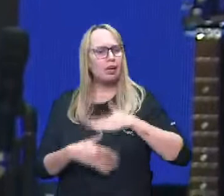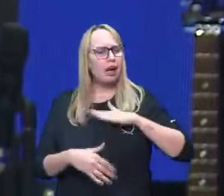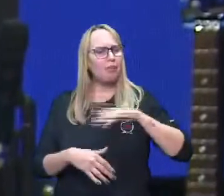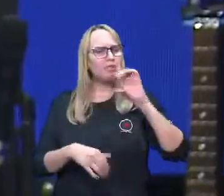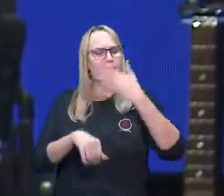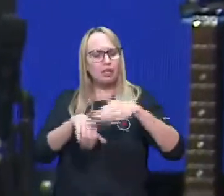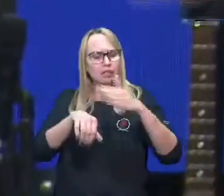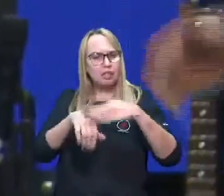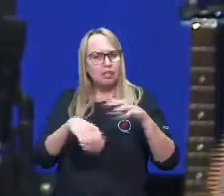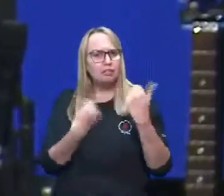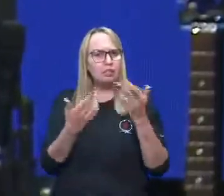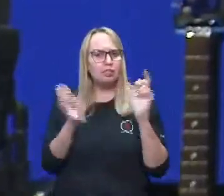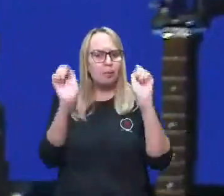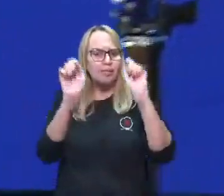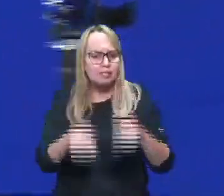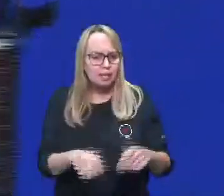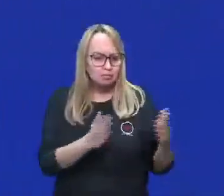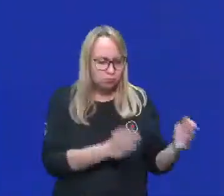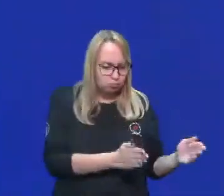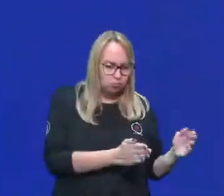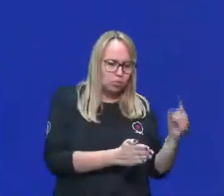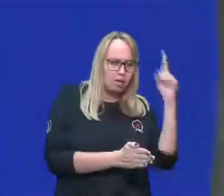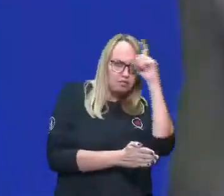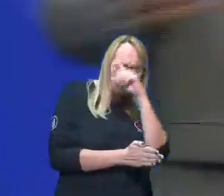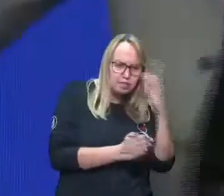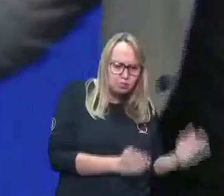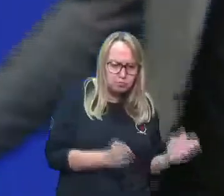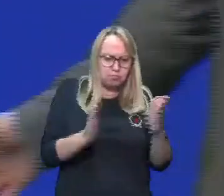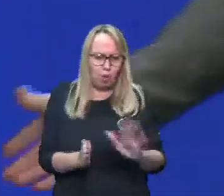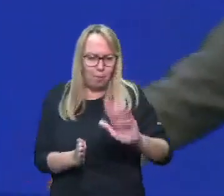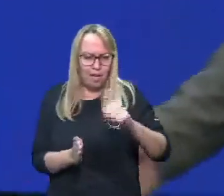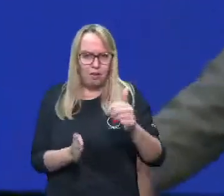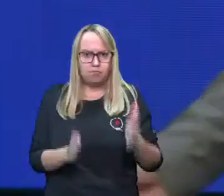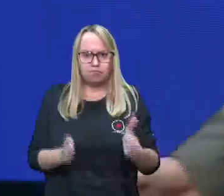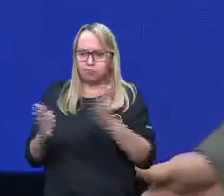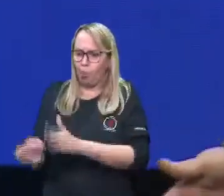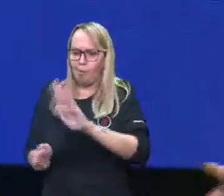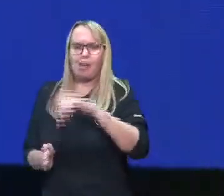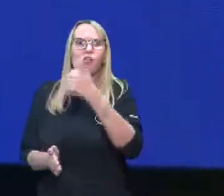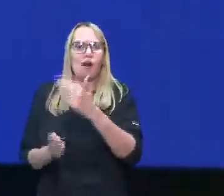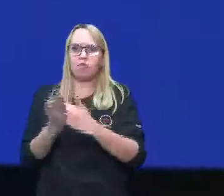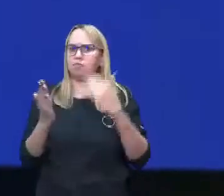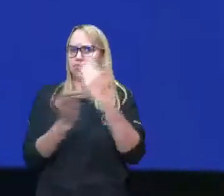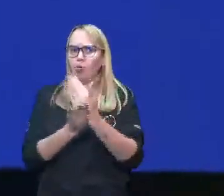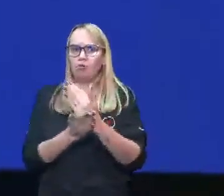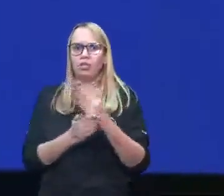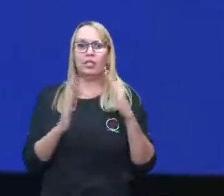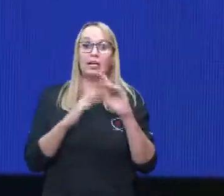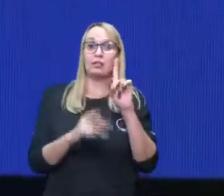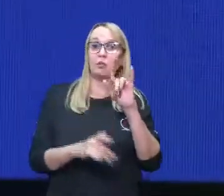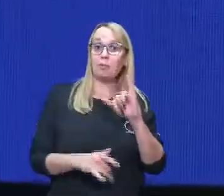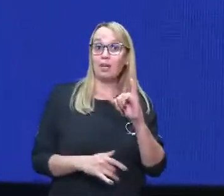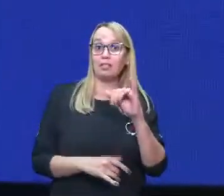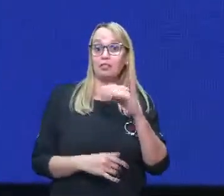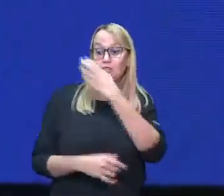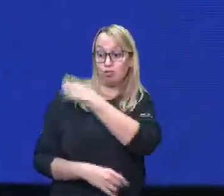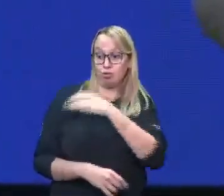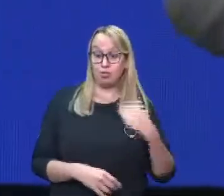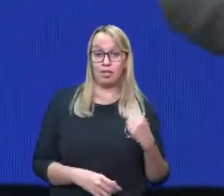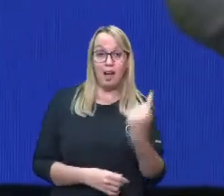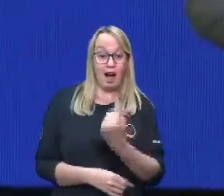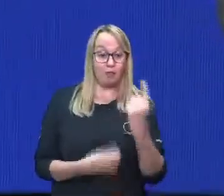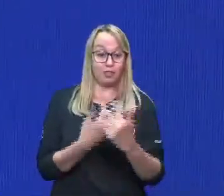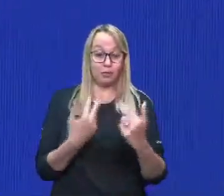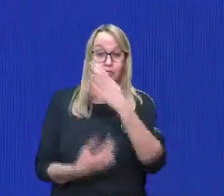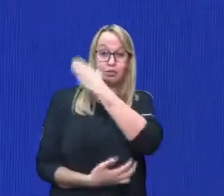te capacitando, você vai mudar de fase. Ah, lá na casa do pai de José, a única coisa, roupa diferente.